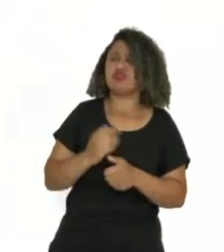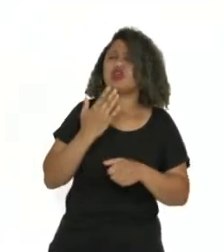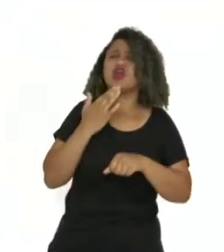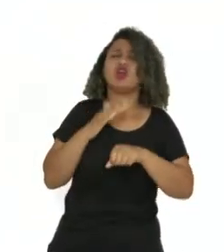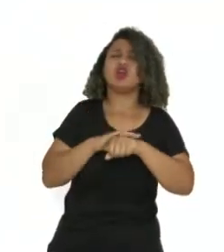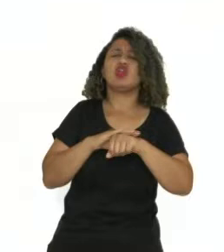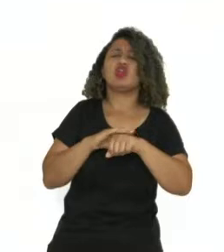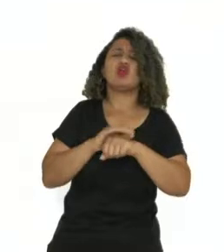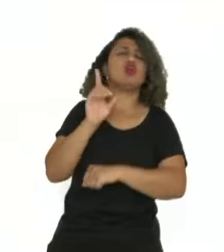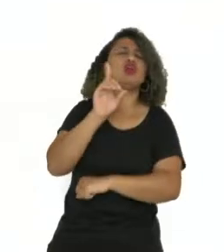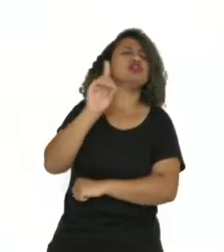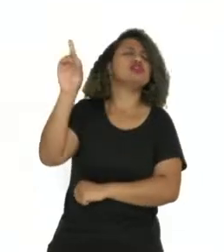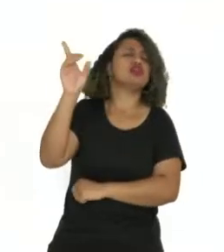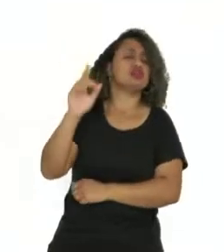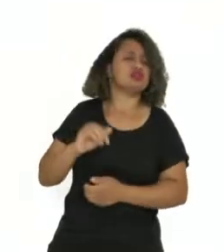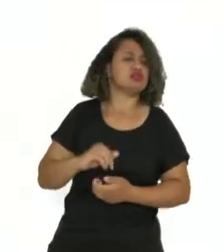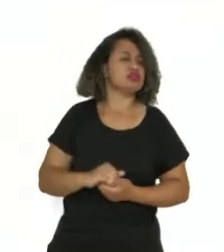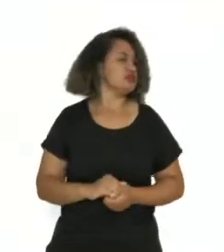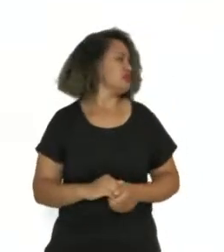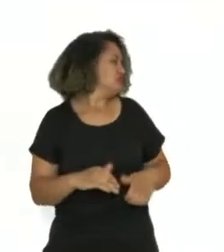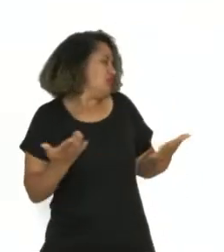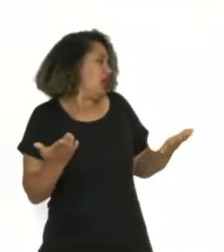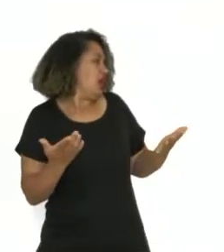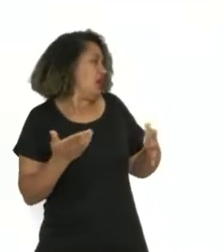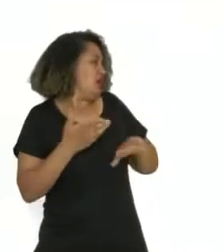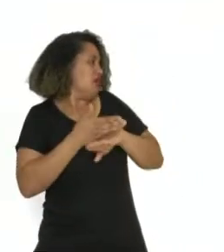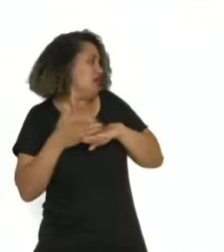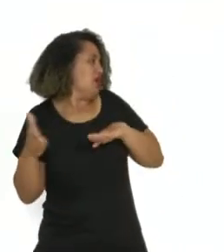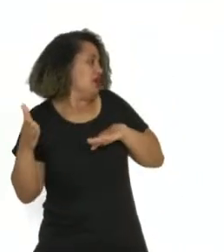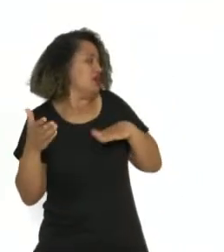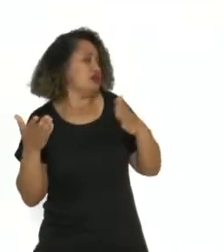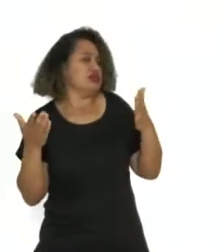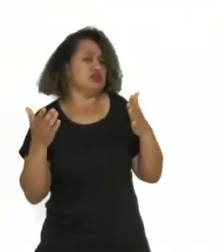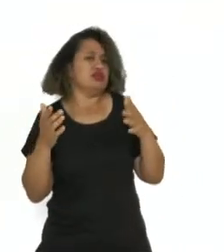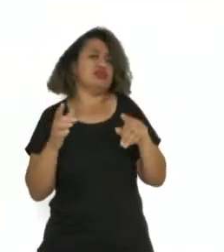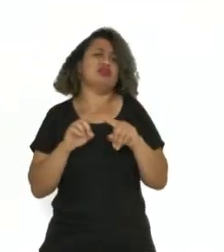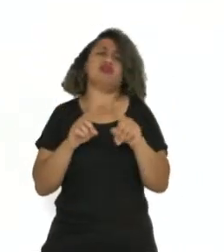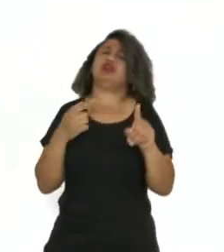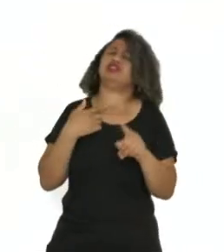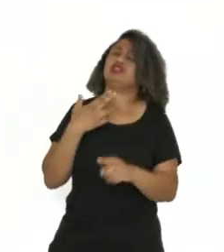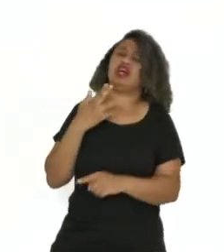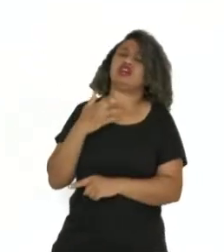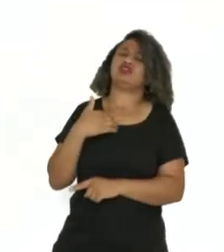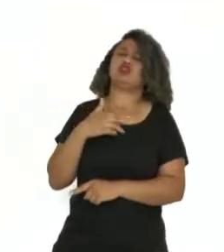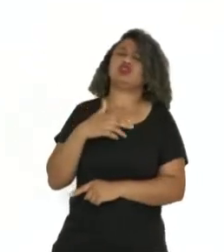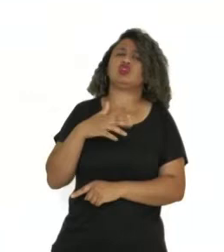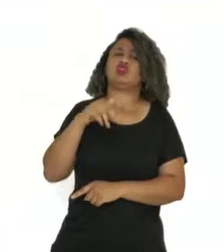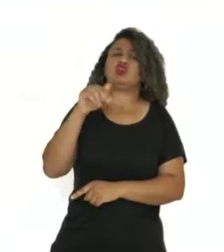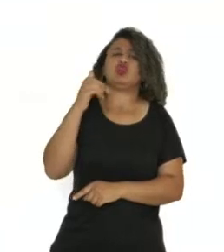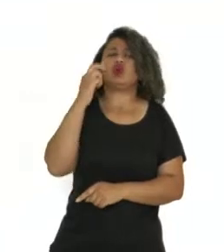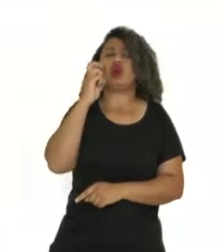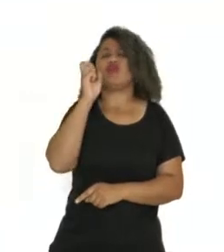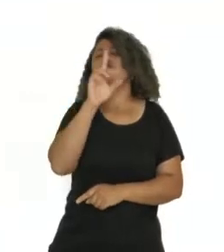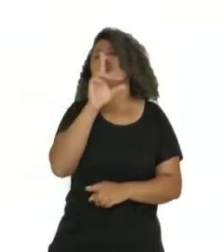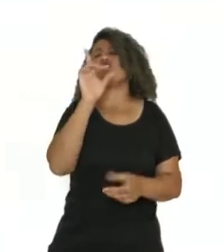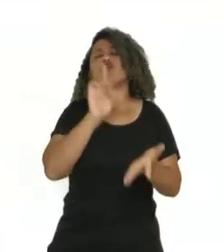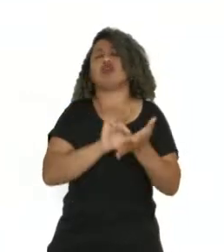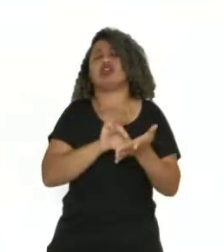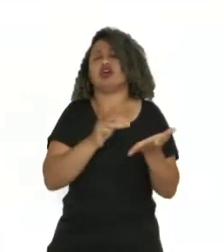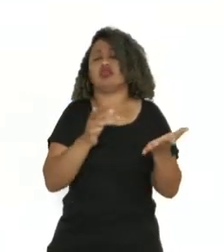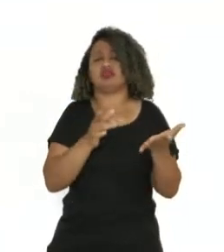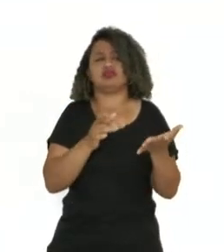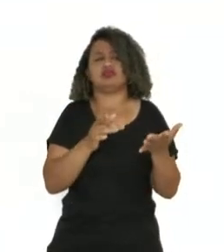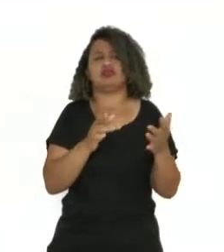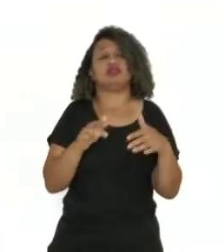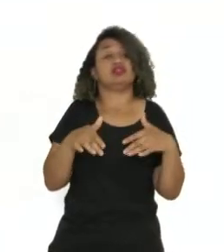é? Ué, branco, afirmou. Mas acho que ninguém viu ele mesmo, em carne e osso. Será que